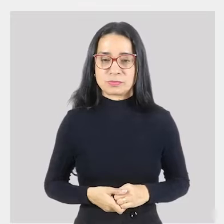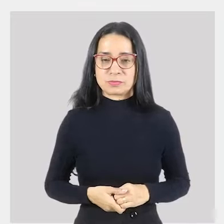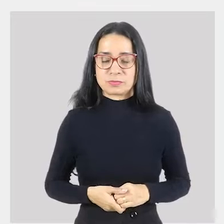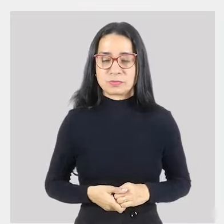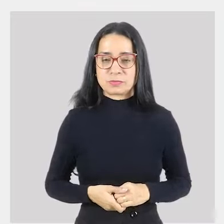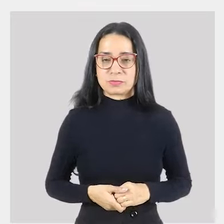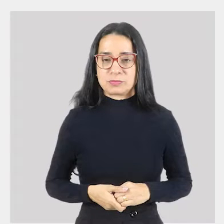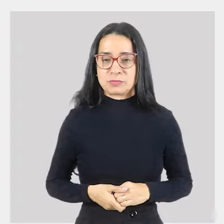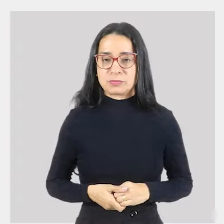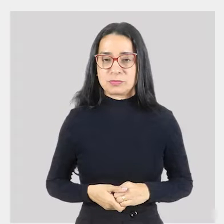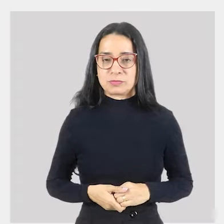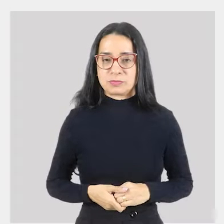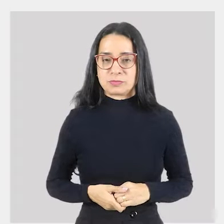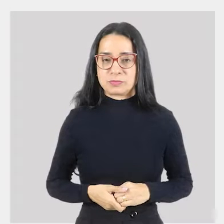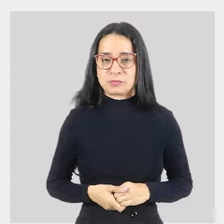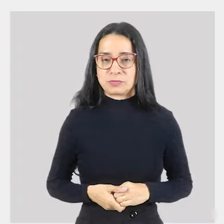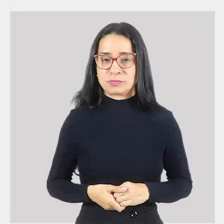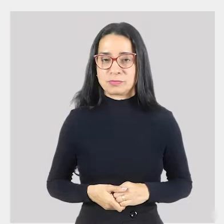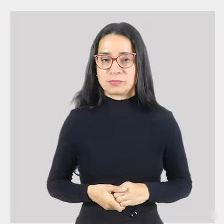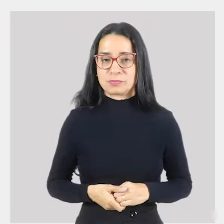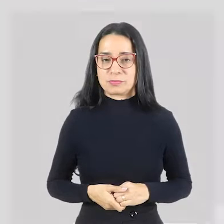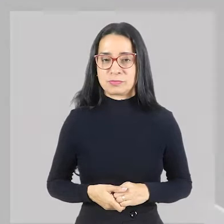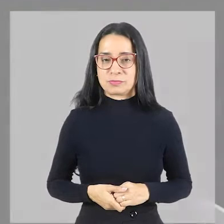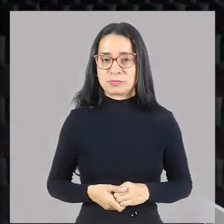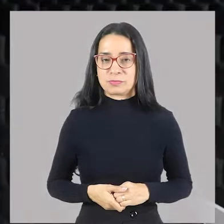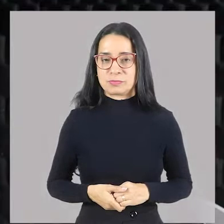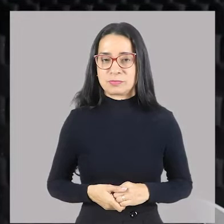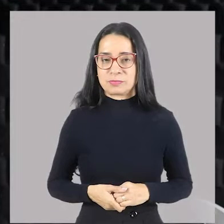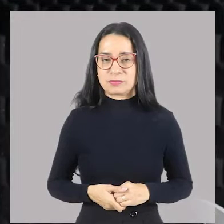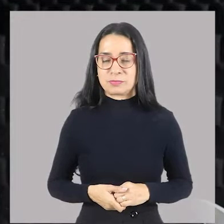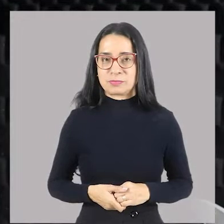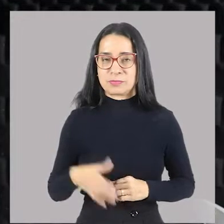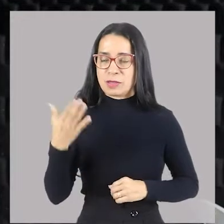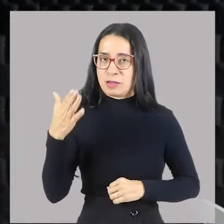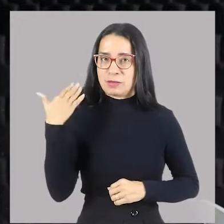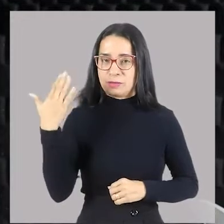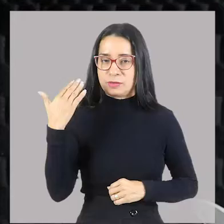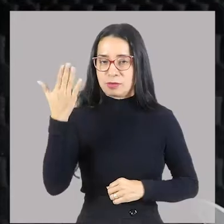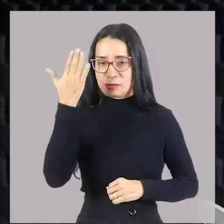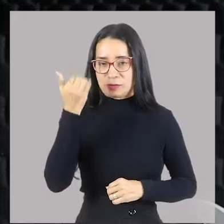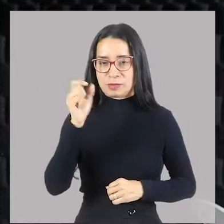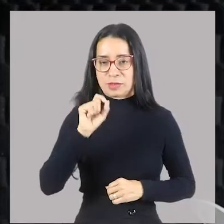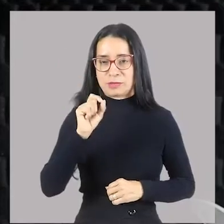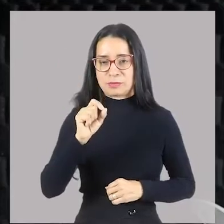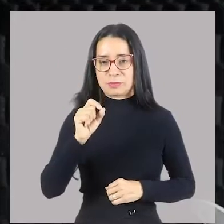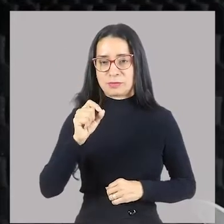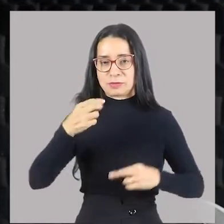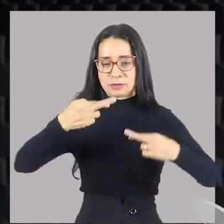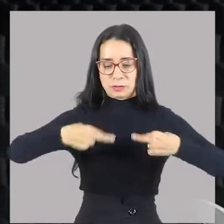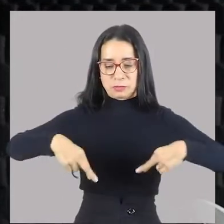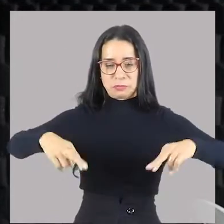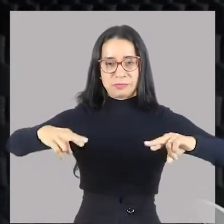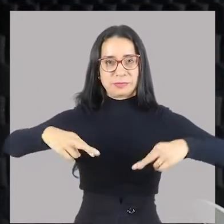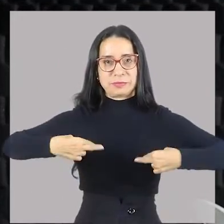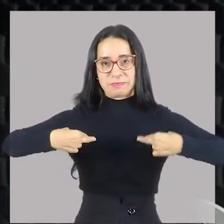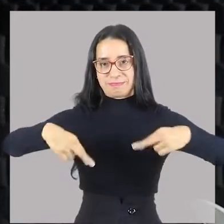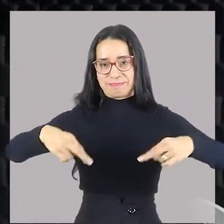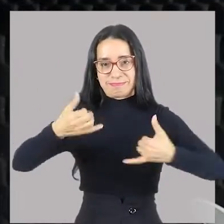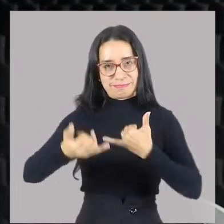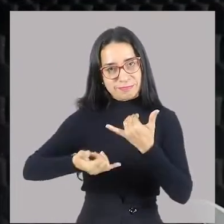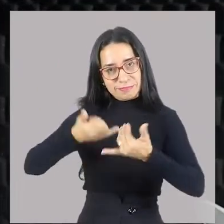aqui, ó. Rede social. Se bem, quem é da minha época sabe disso perfeitamente, né? Brincamos muito em rede,